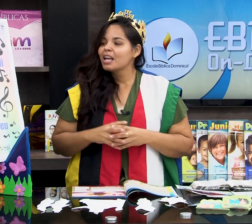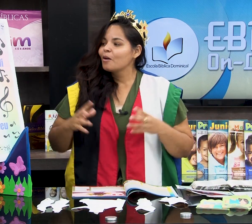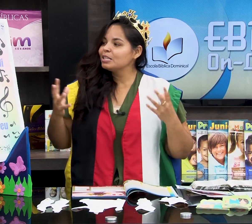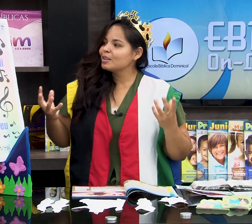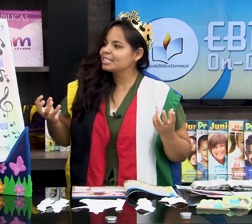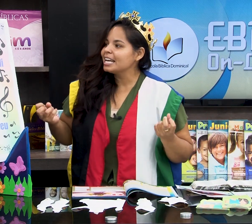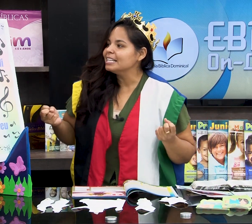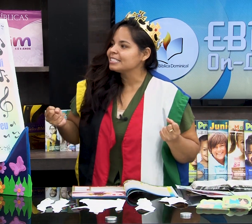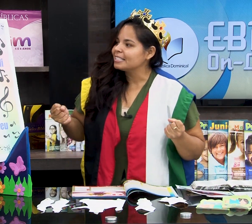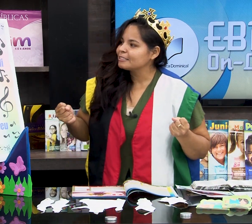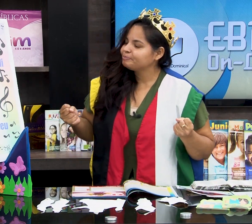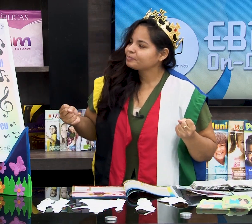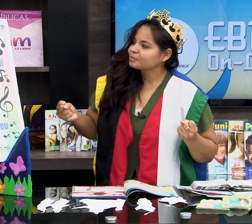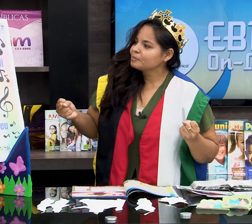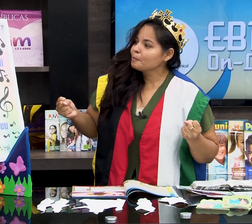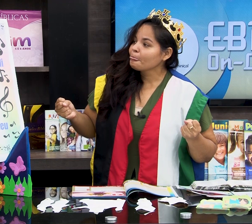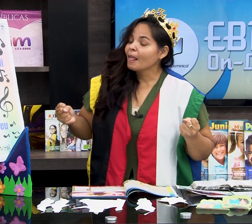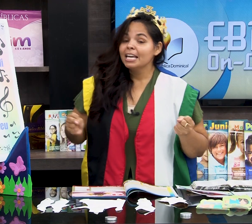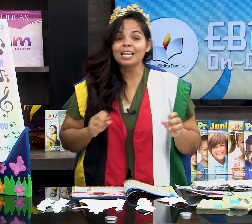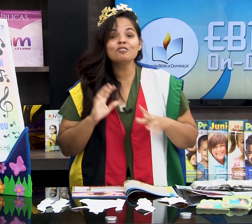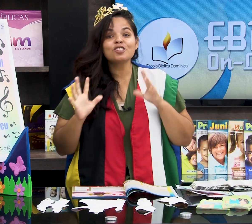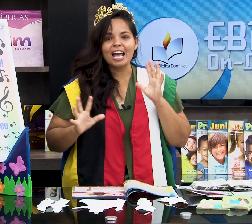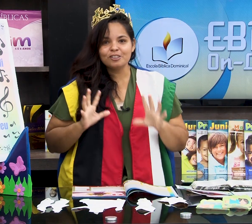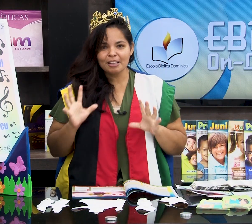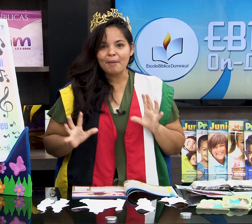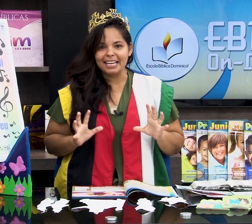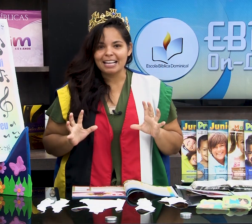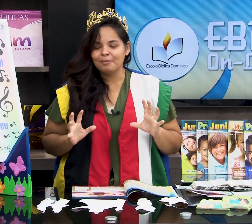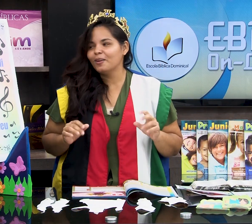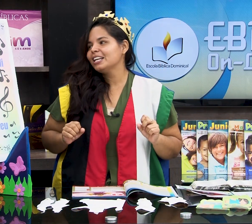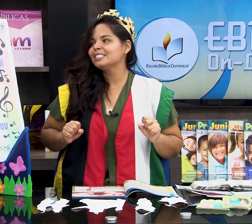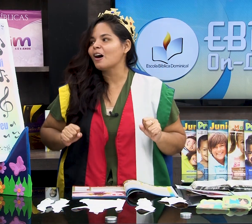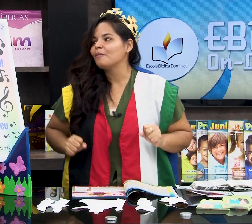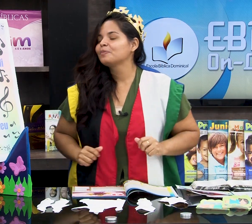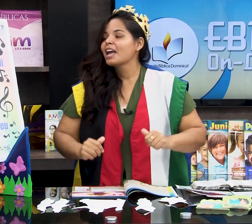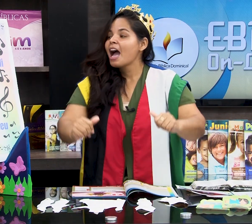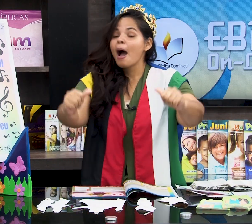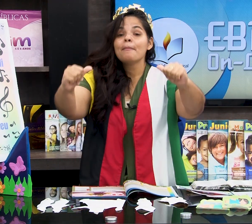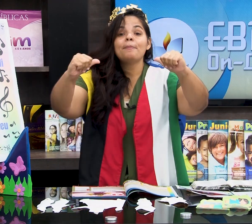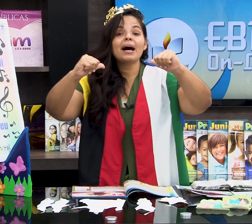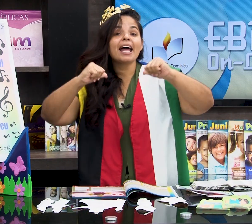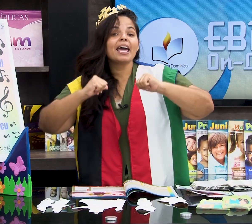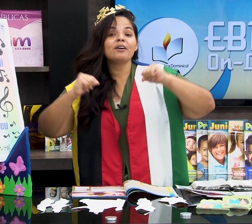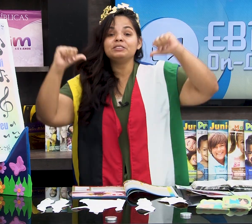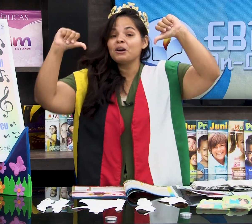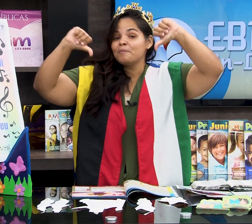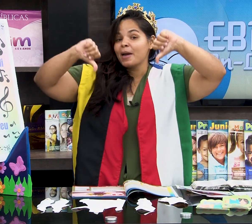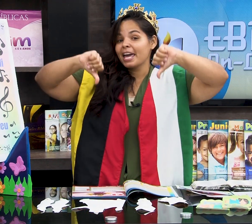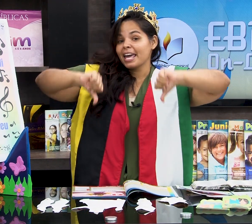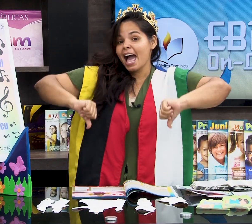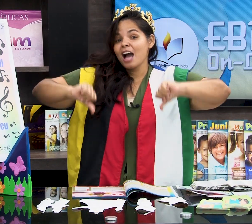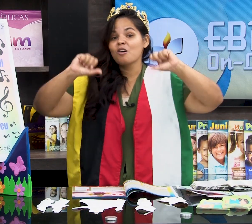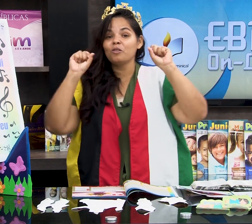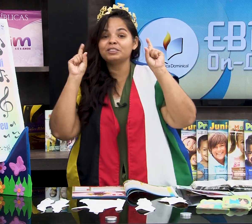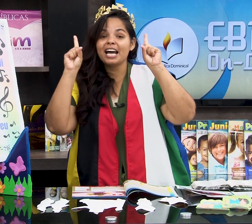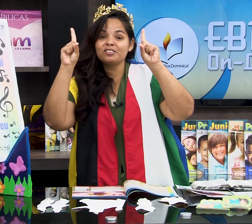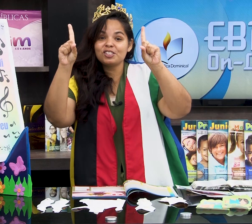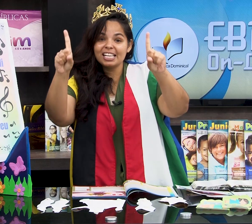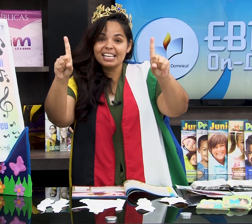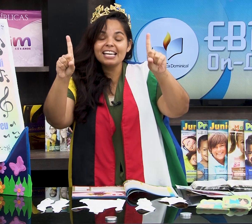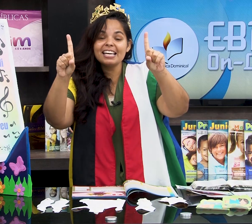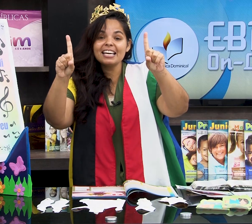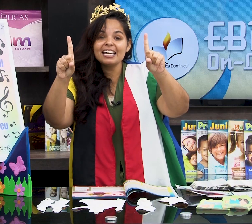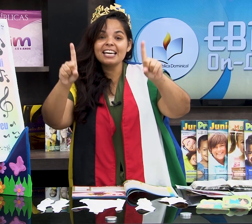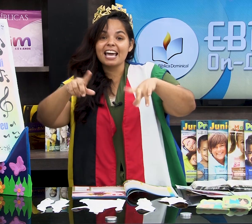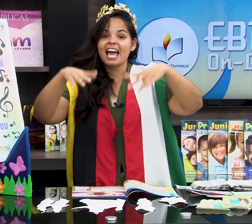seus, com as suas crianças. E tem um gesto também, tá bom? Olha só. Para eu não pecar contra